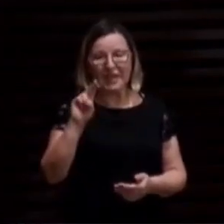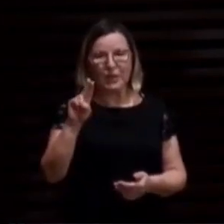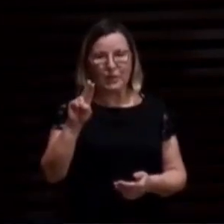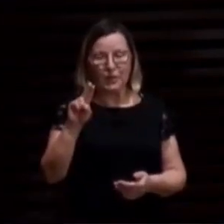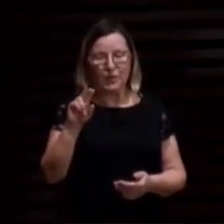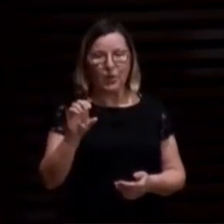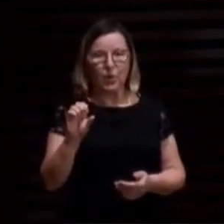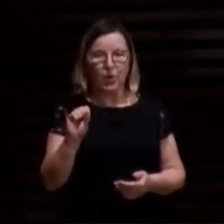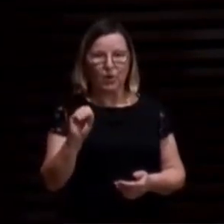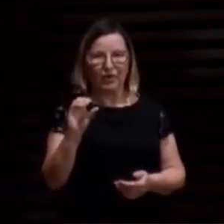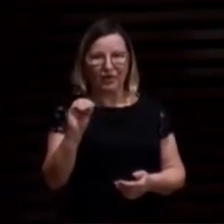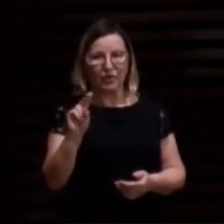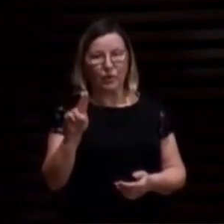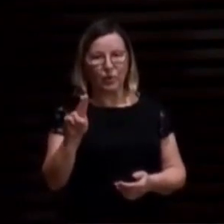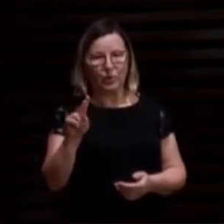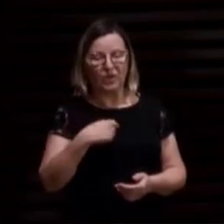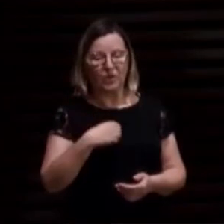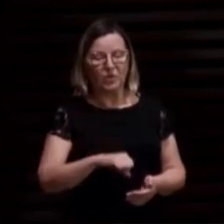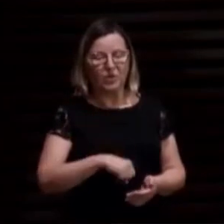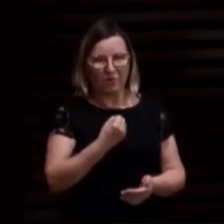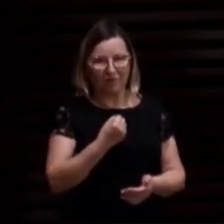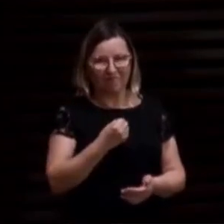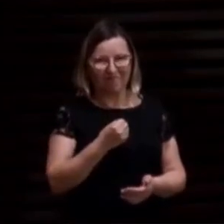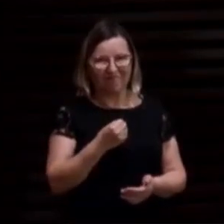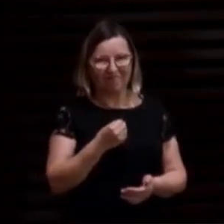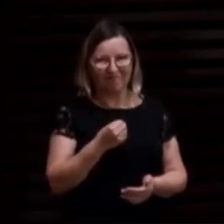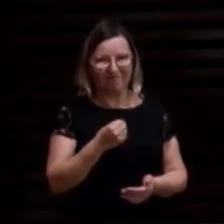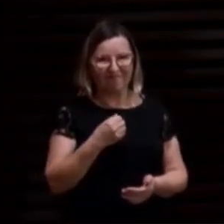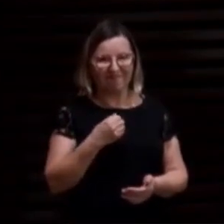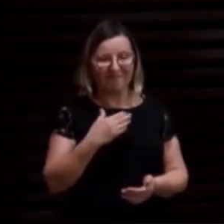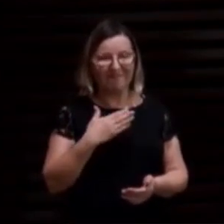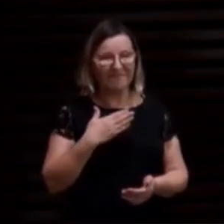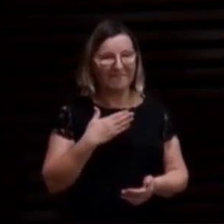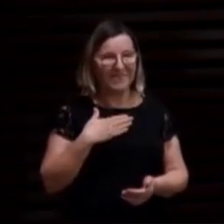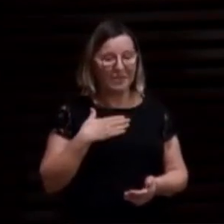eu sou que me tirou de mim para que eu seja alguma coisa nele.